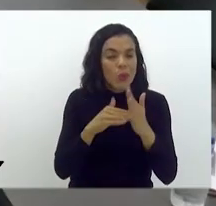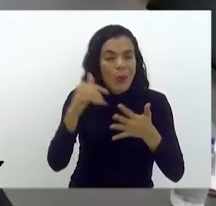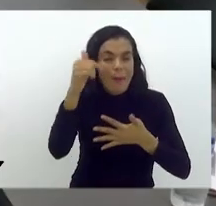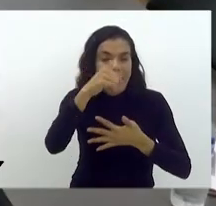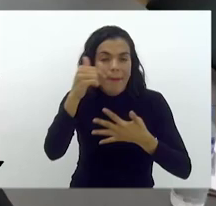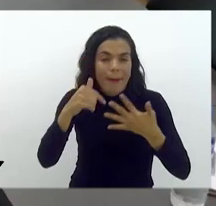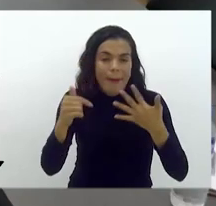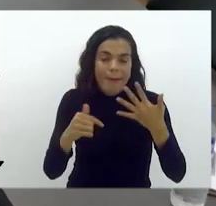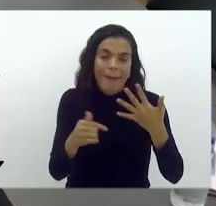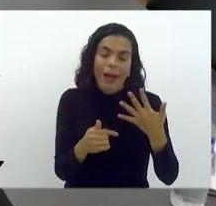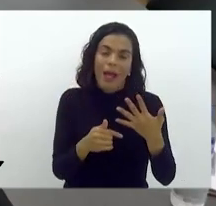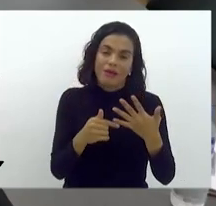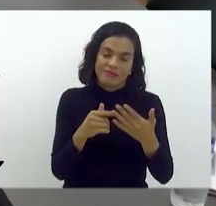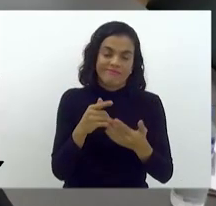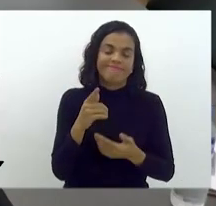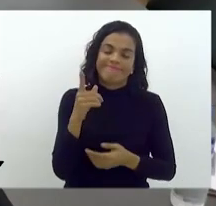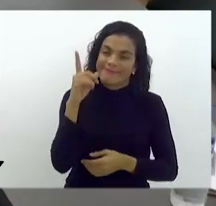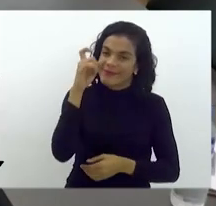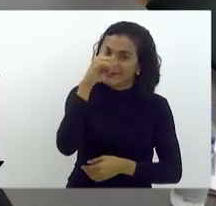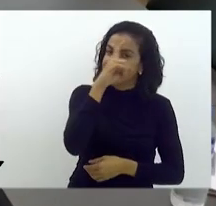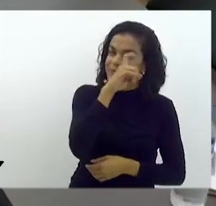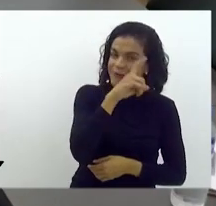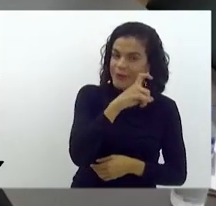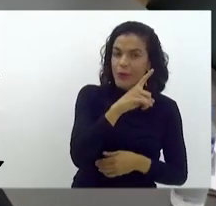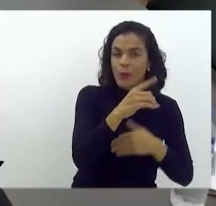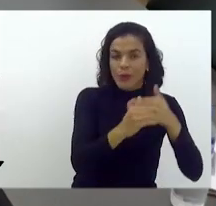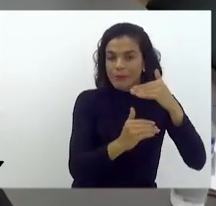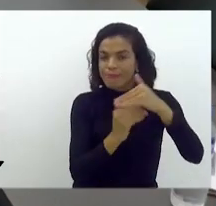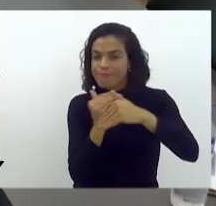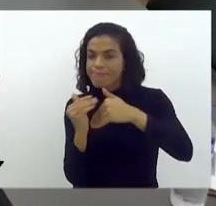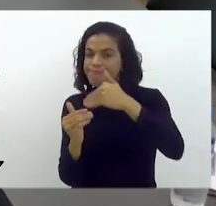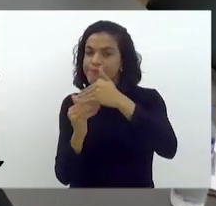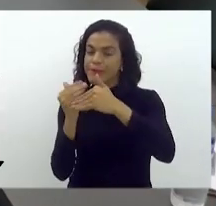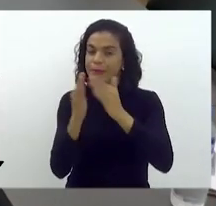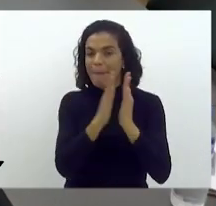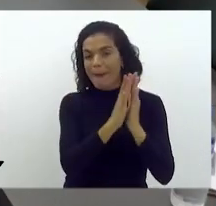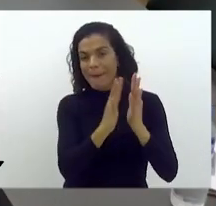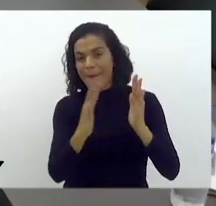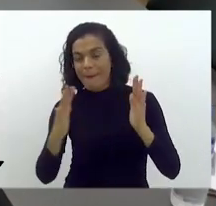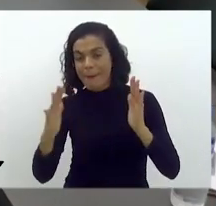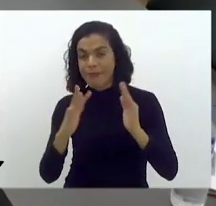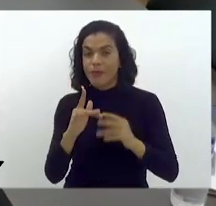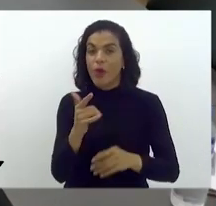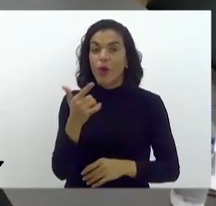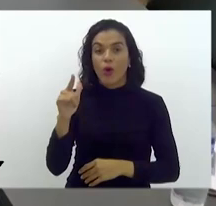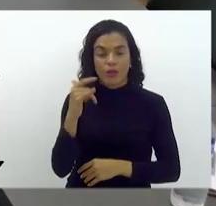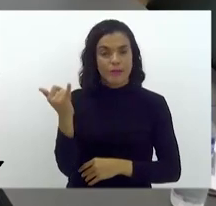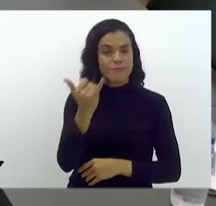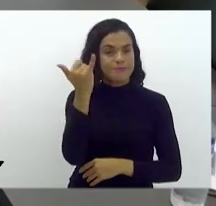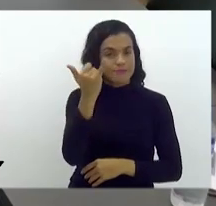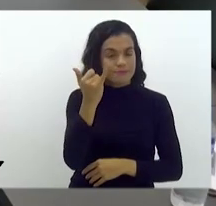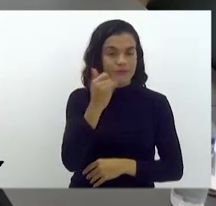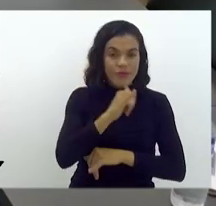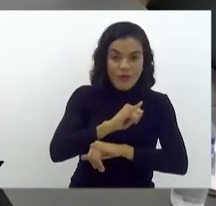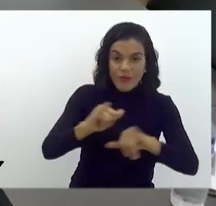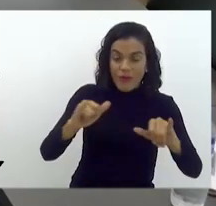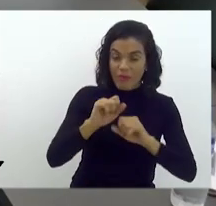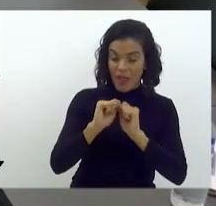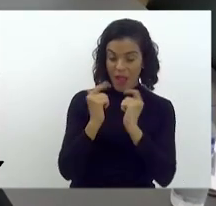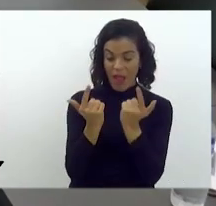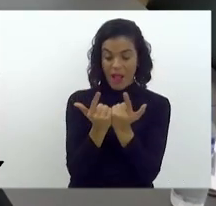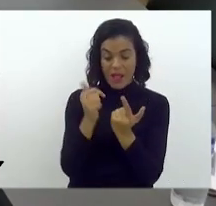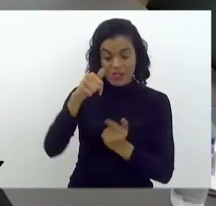faz com que o trâmite seja muito específico outra coisa que também eu acho muito relevante assim a gente alheio